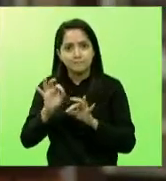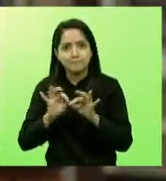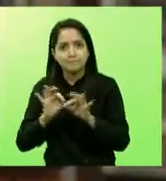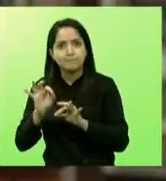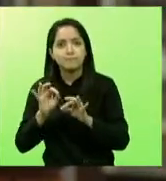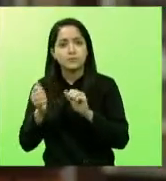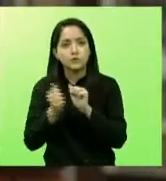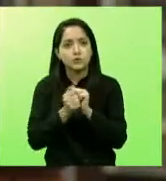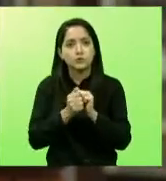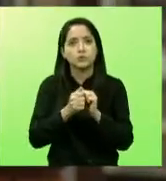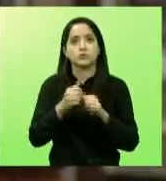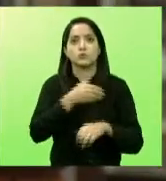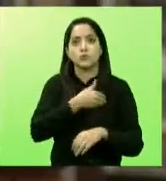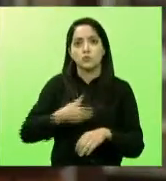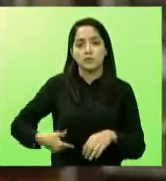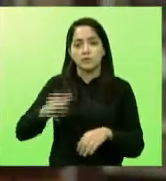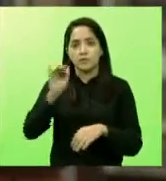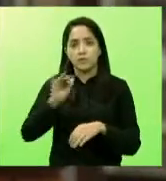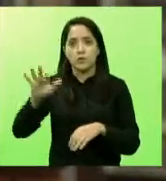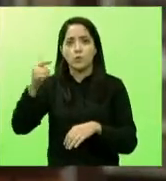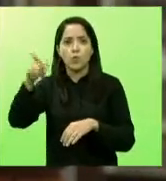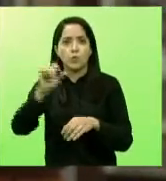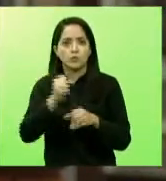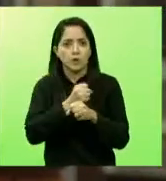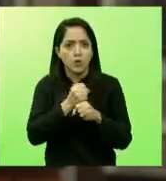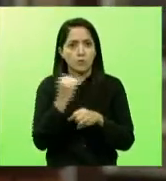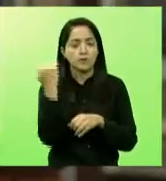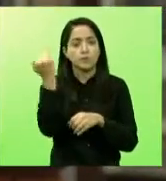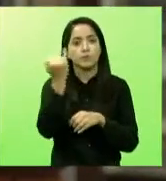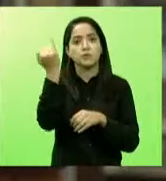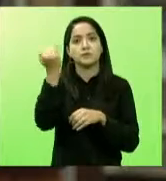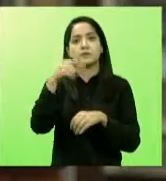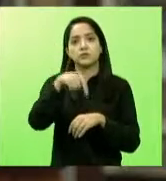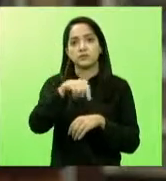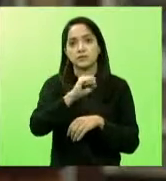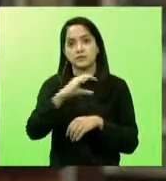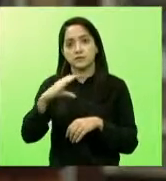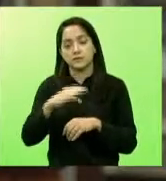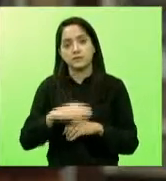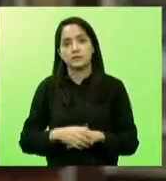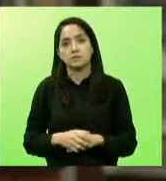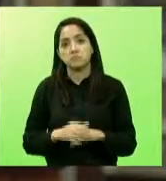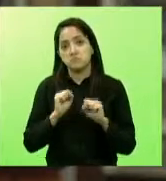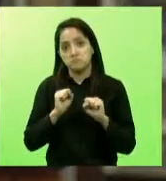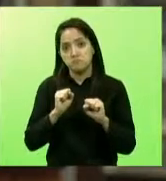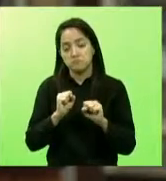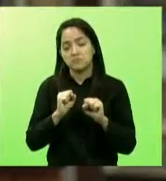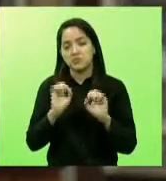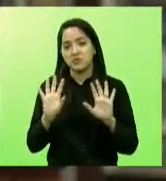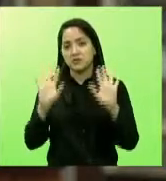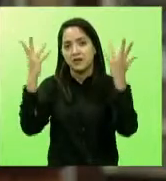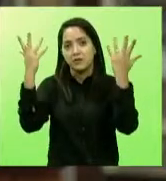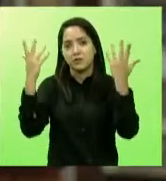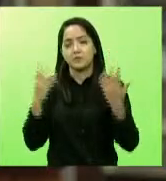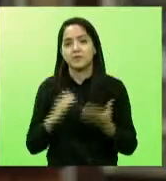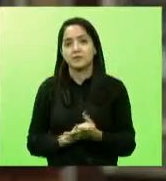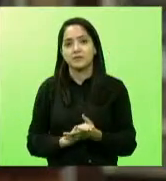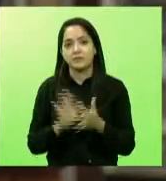governo federal, enfim, ou qualquer outra obra importante no Estado. Poderíamos estar comemorando